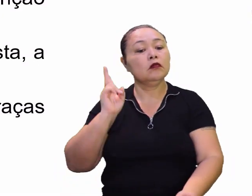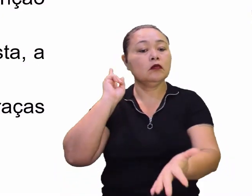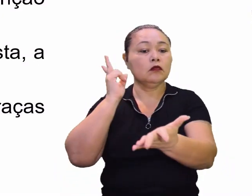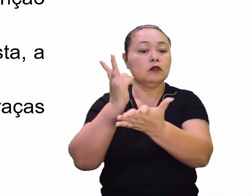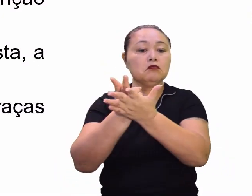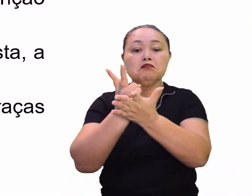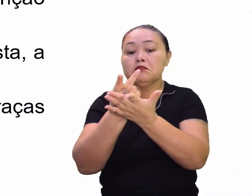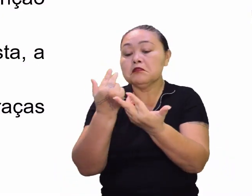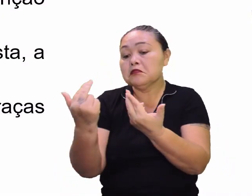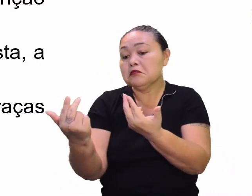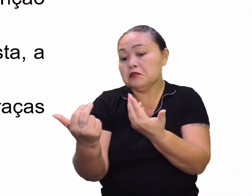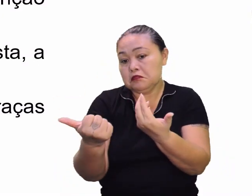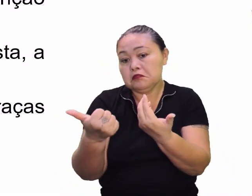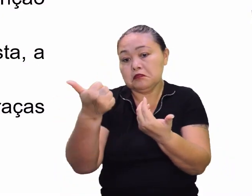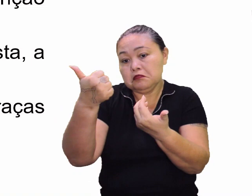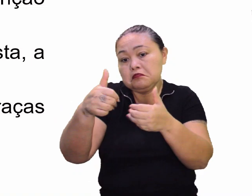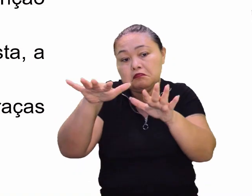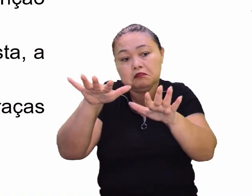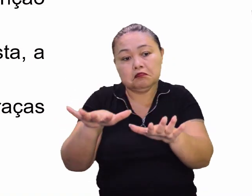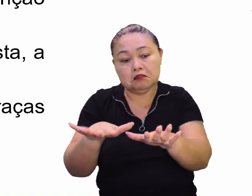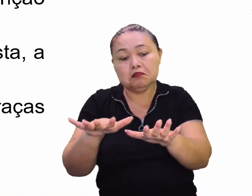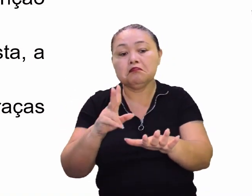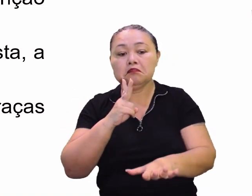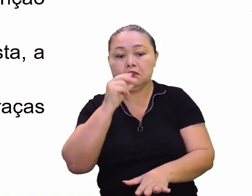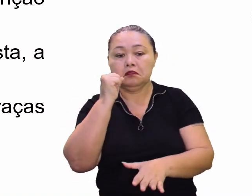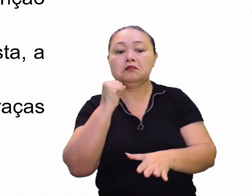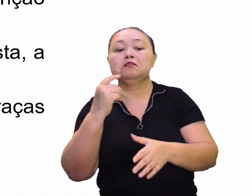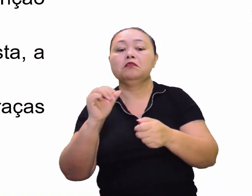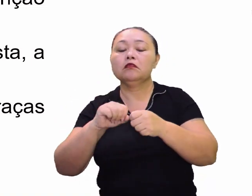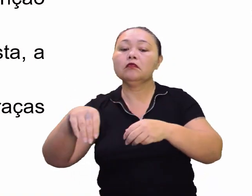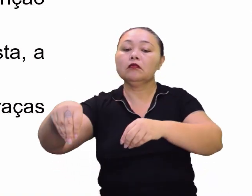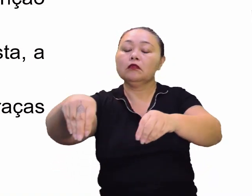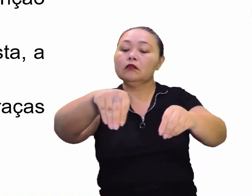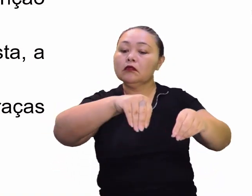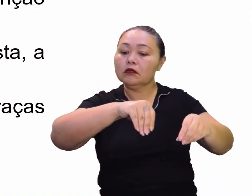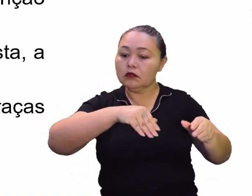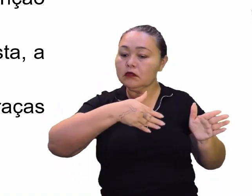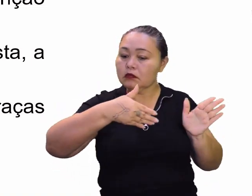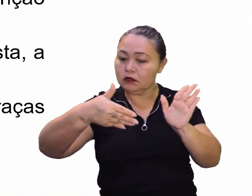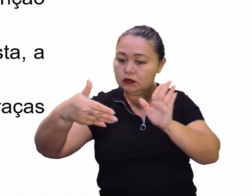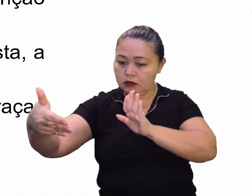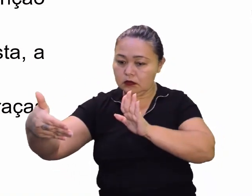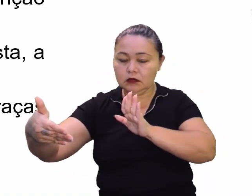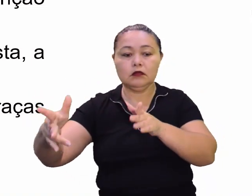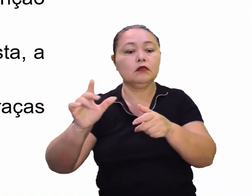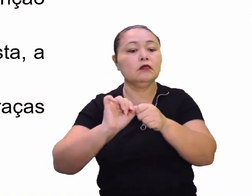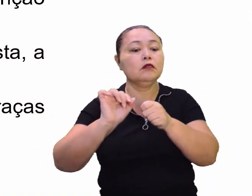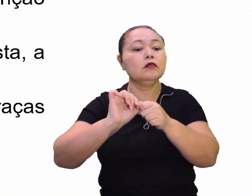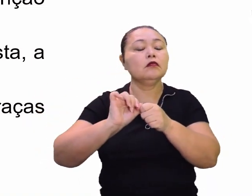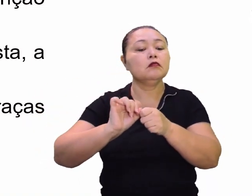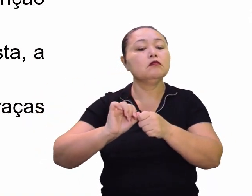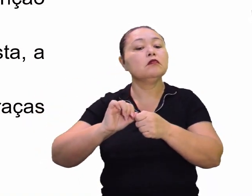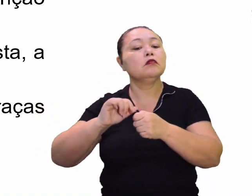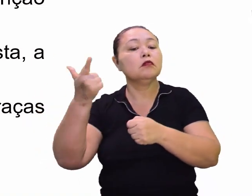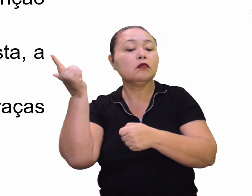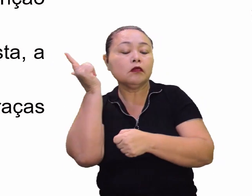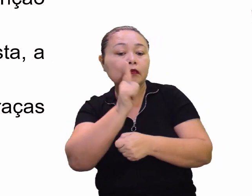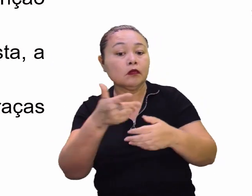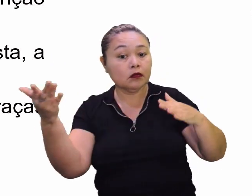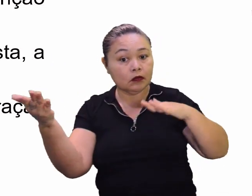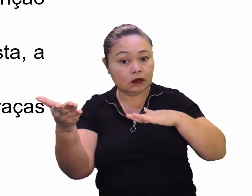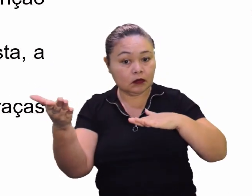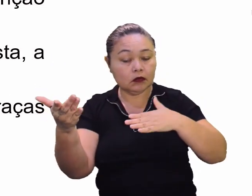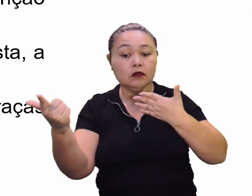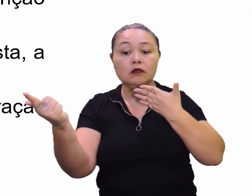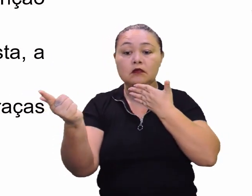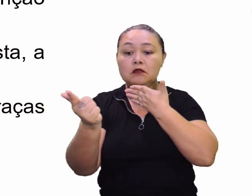A. Manteve inalterada a sua posição de grande potência em todo o período mencionado. B. Recuperou, na